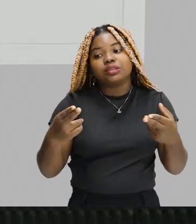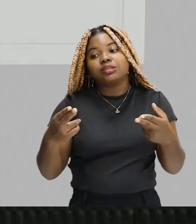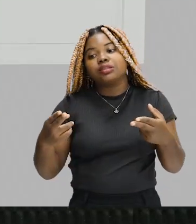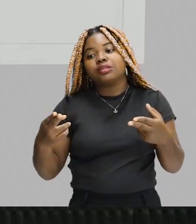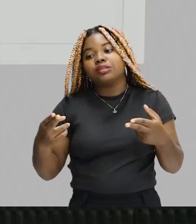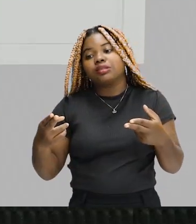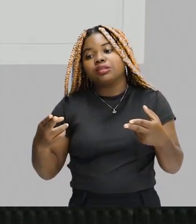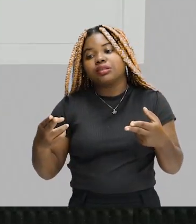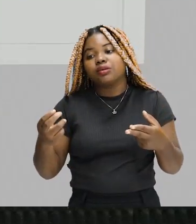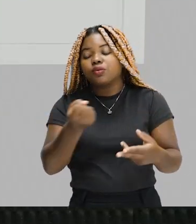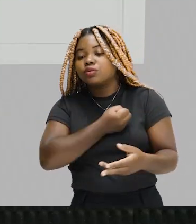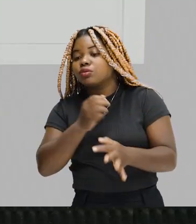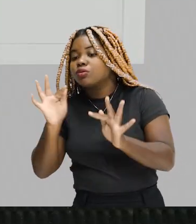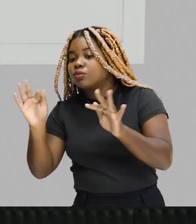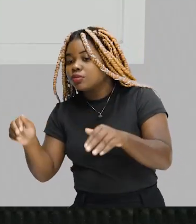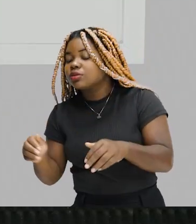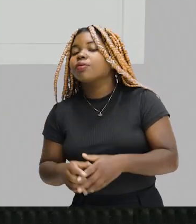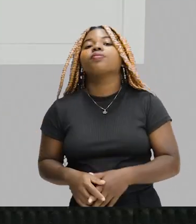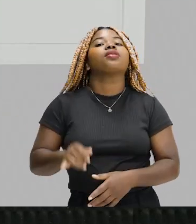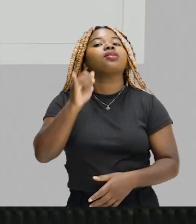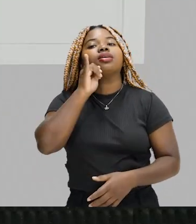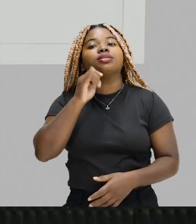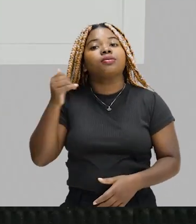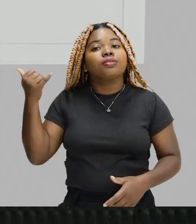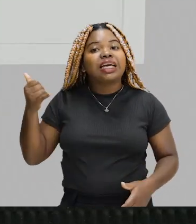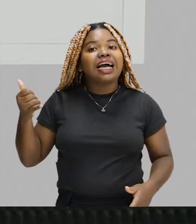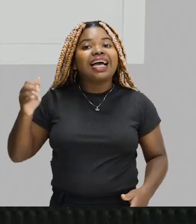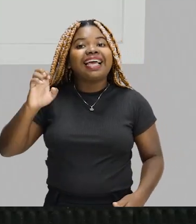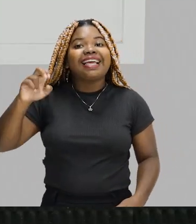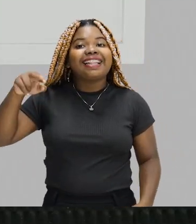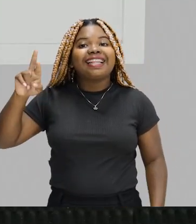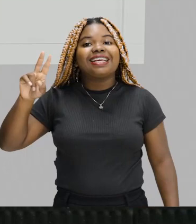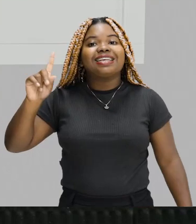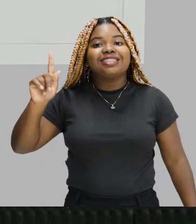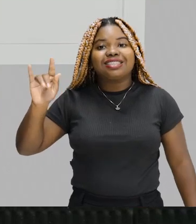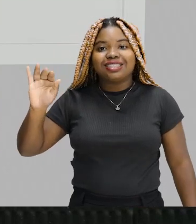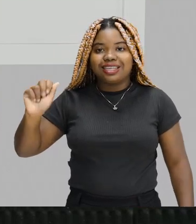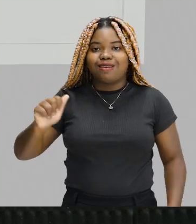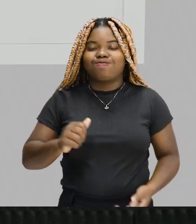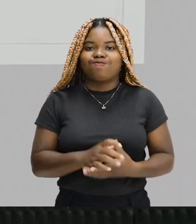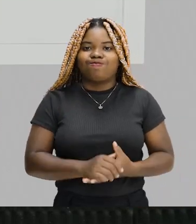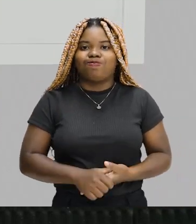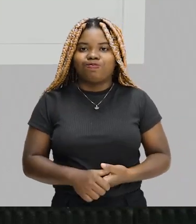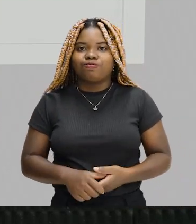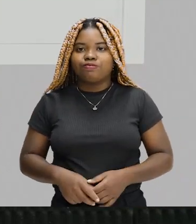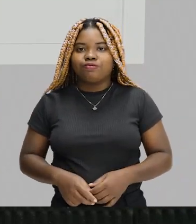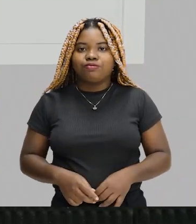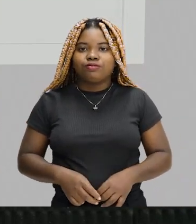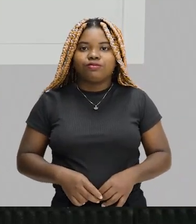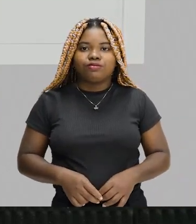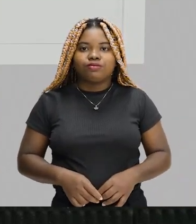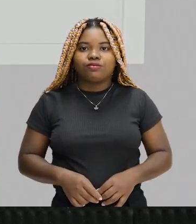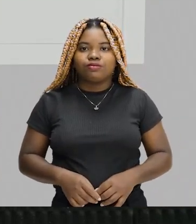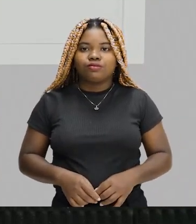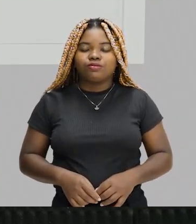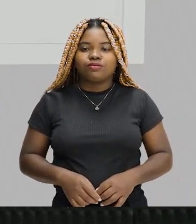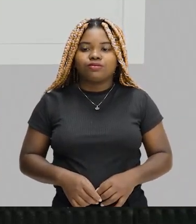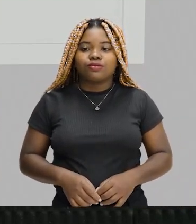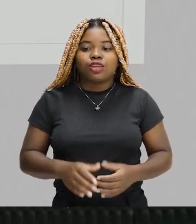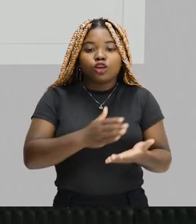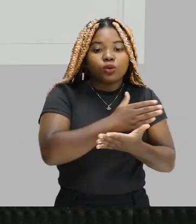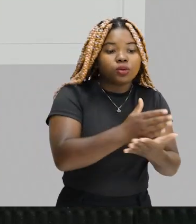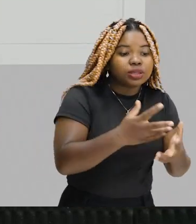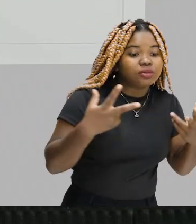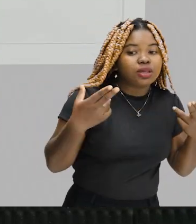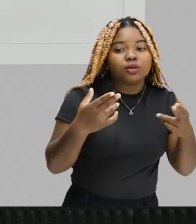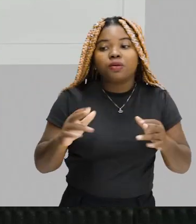Ok? Conservação de energia, por exemplo, sistema conservativo, né, de energia. A energia inicial